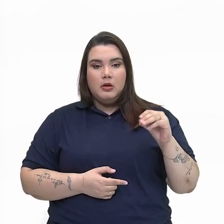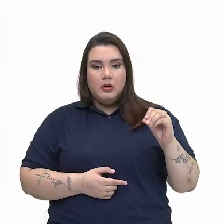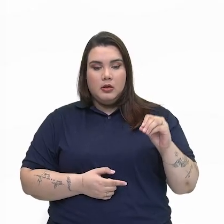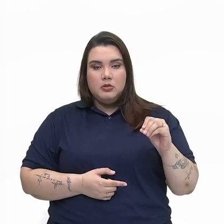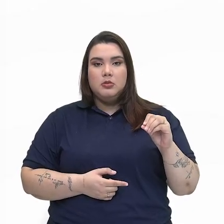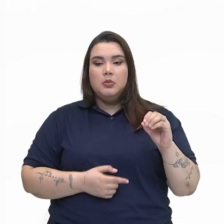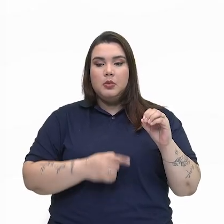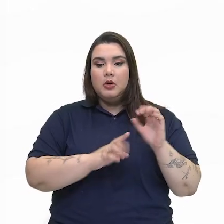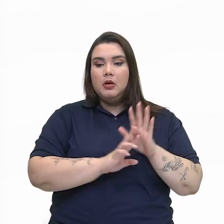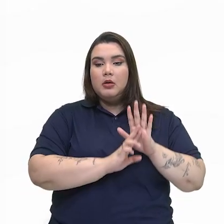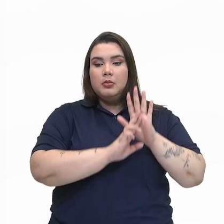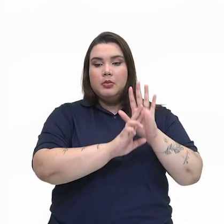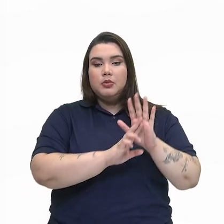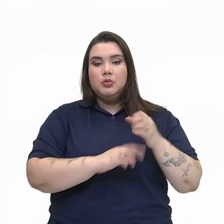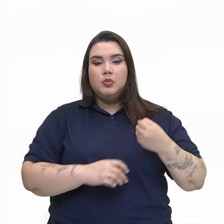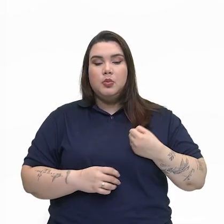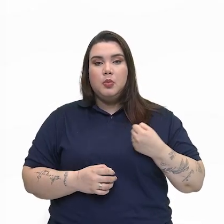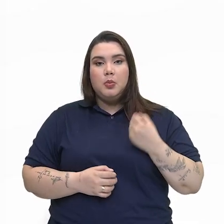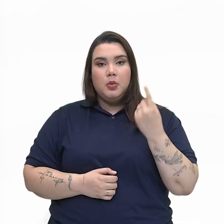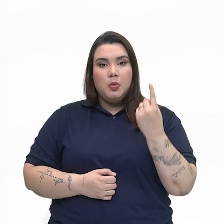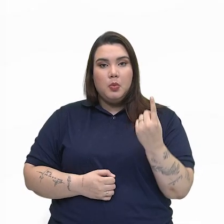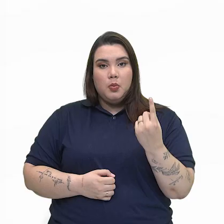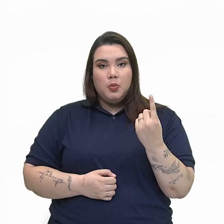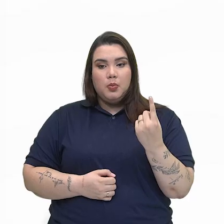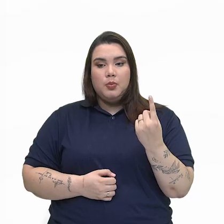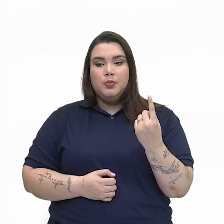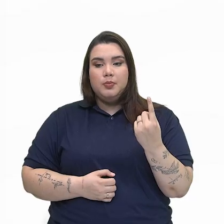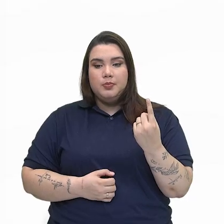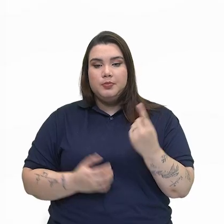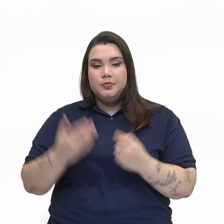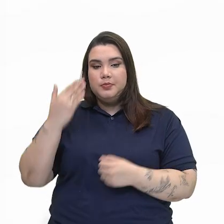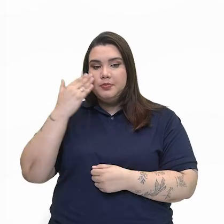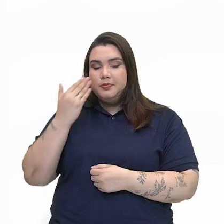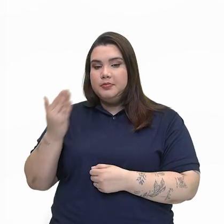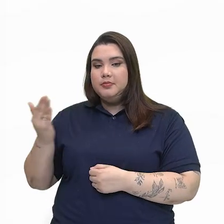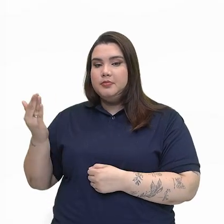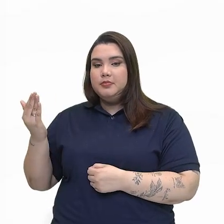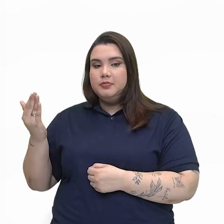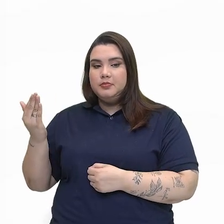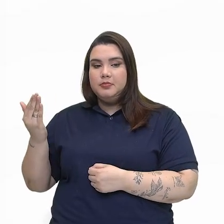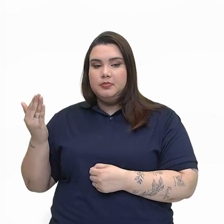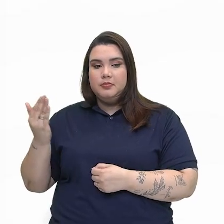casa dos décimos, como nós já vimos aí. Nós temos aqui